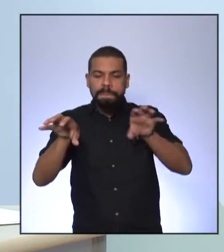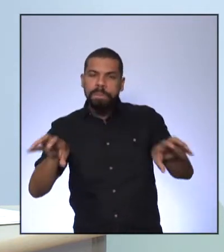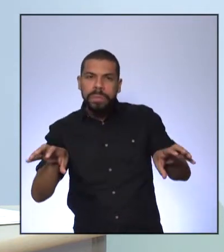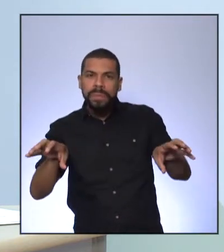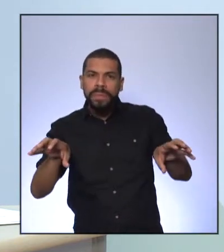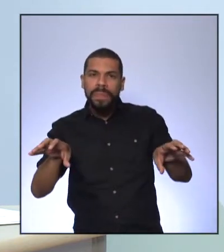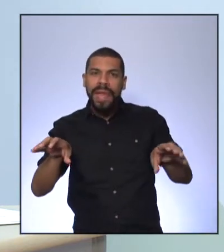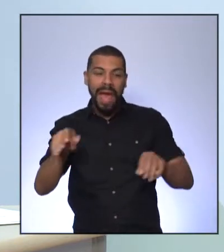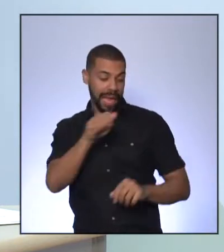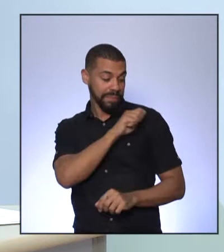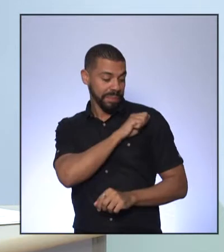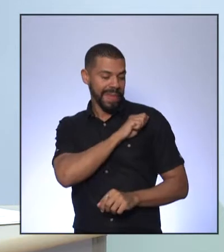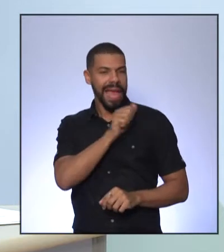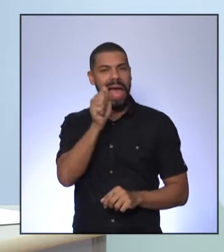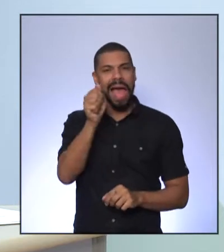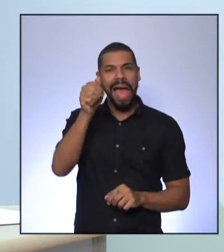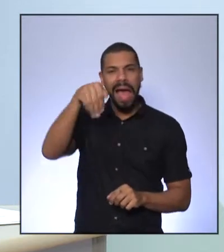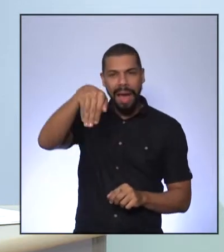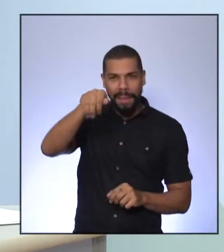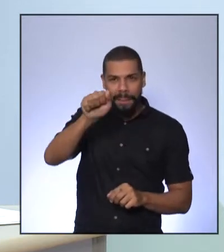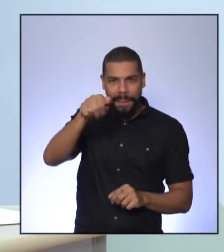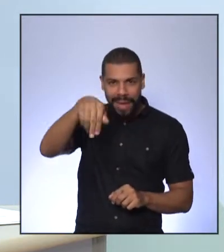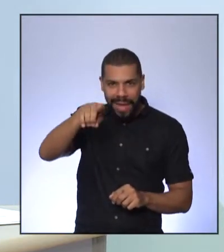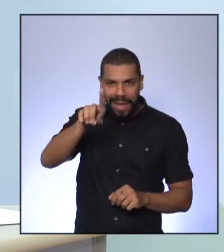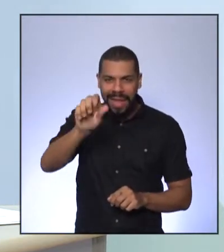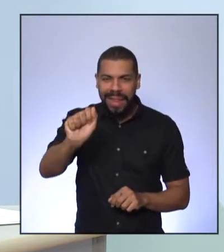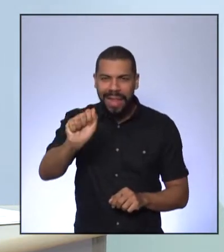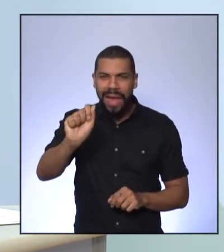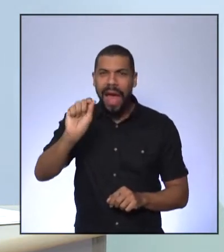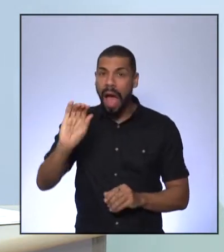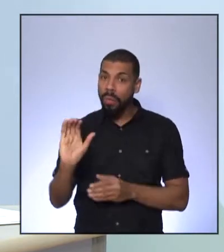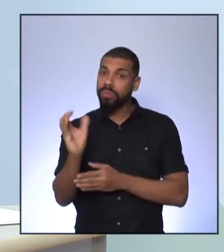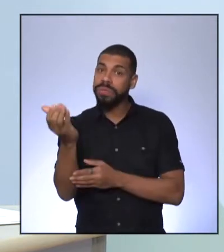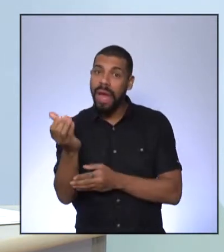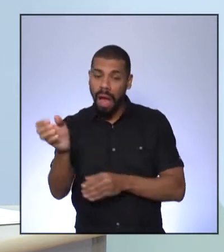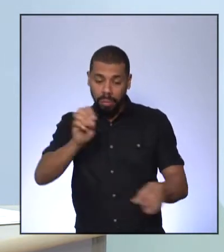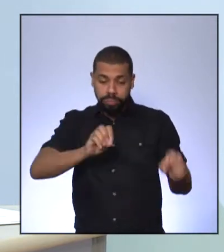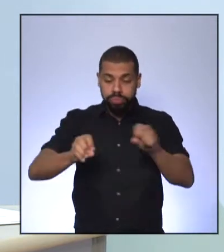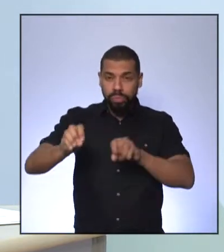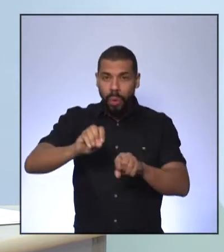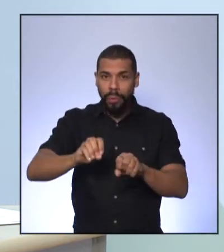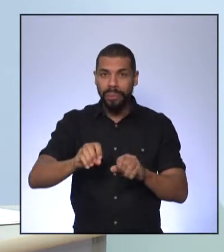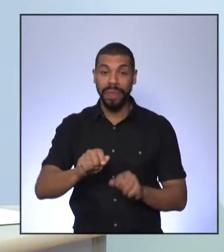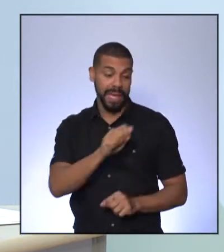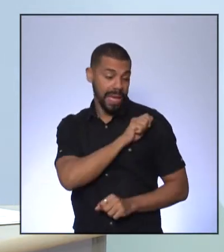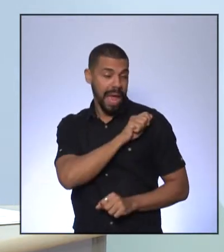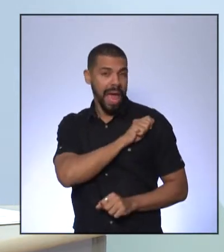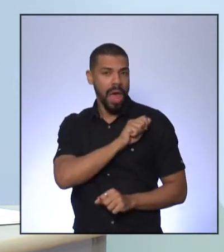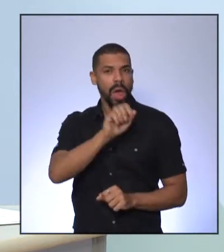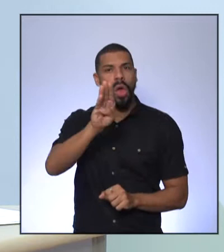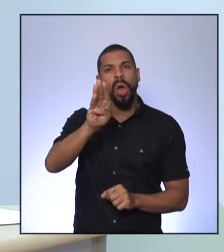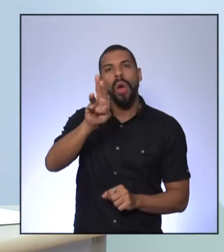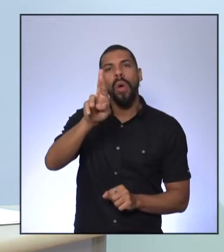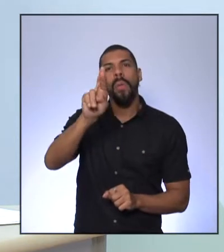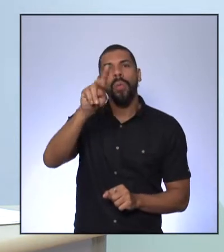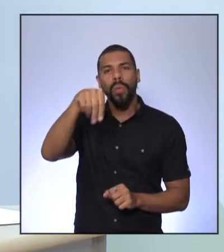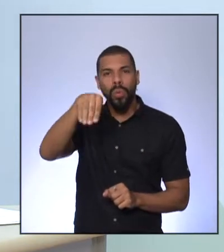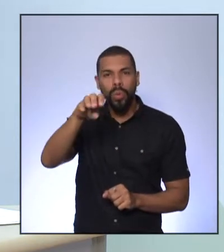que faz outra coisa acontecer. E o Bruno acrescentou aqui que serve